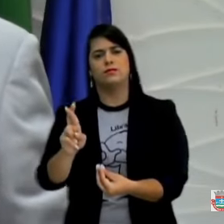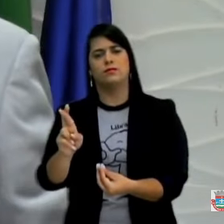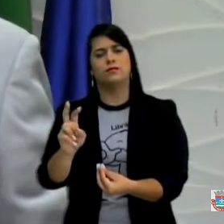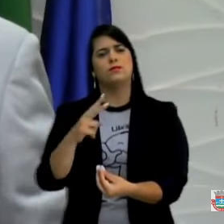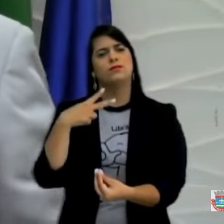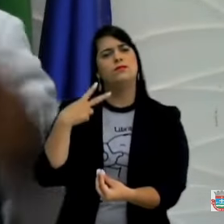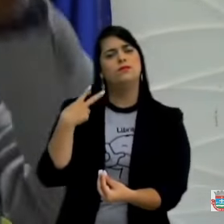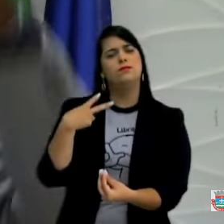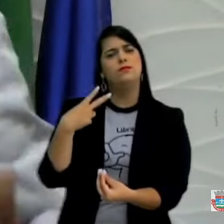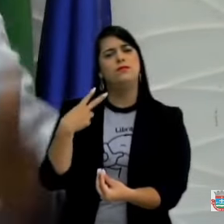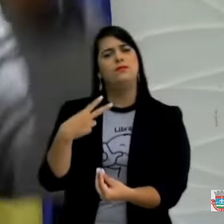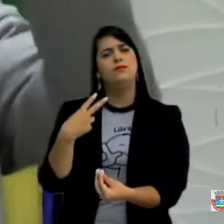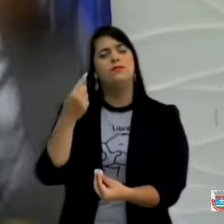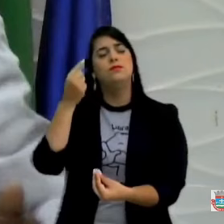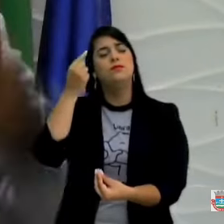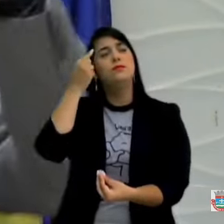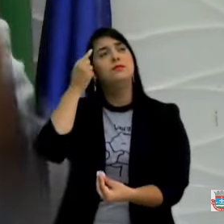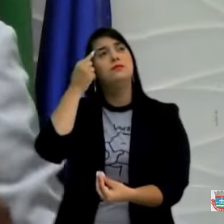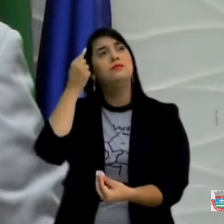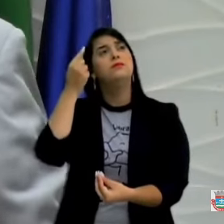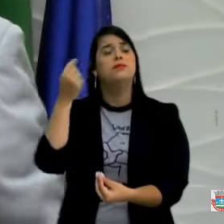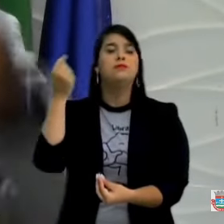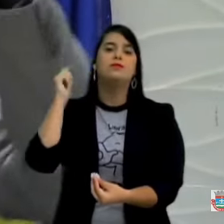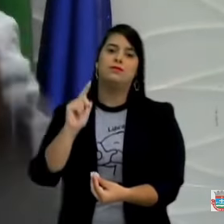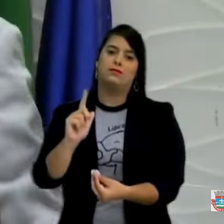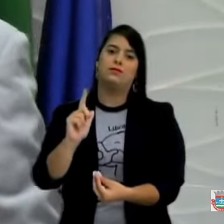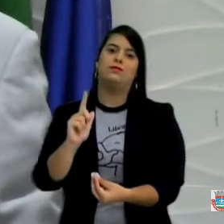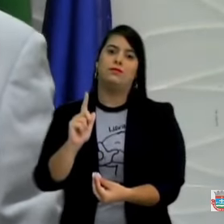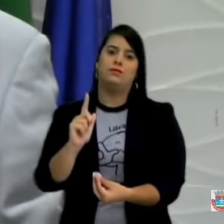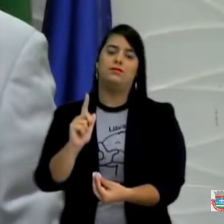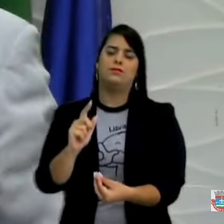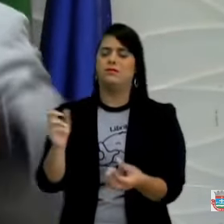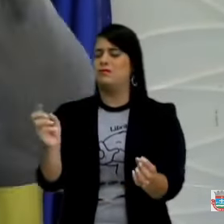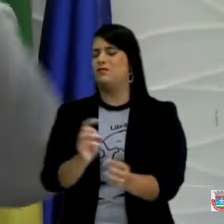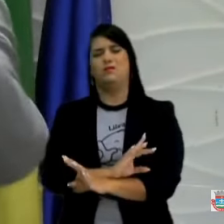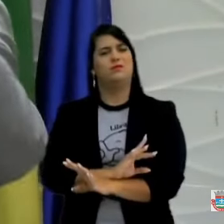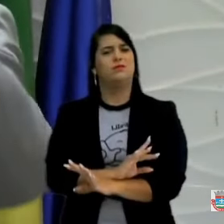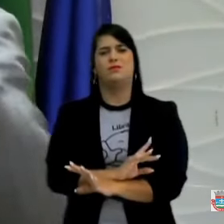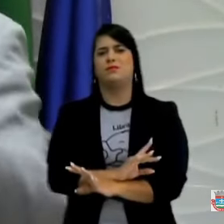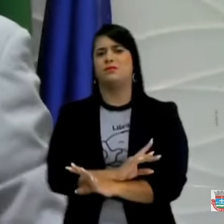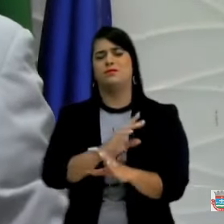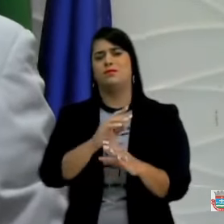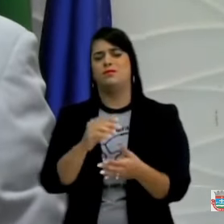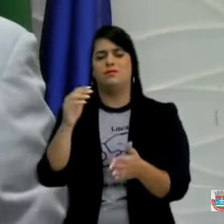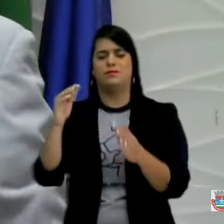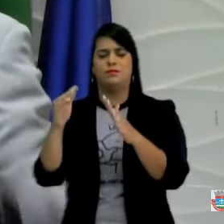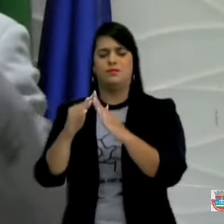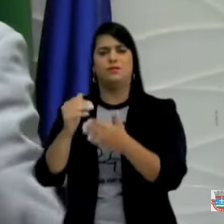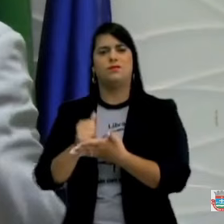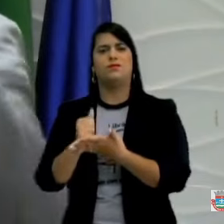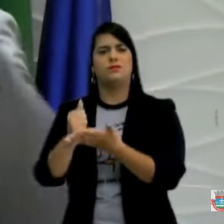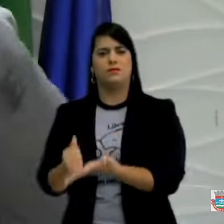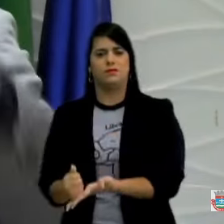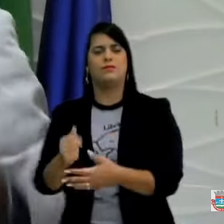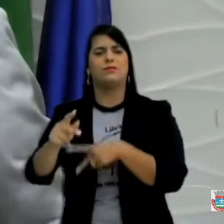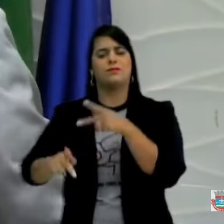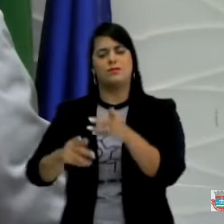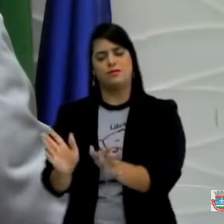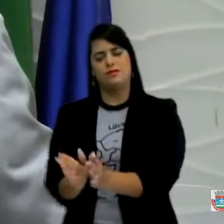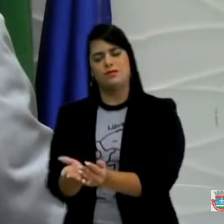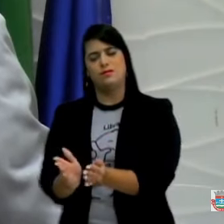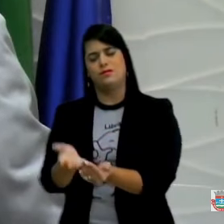vereador ele tá pensando em ganhar e vir destruir a casa de apoio que do povo pobre de